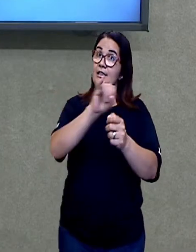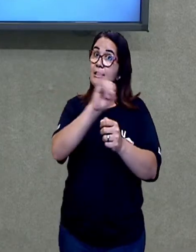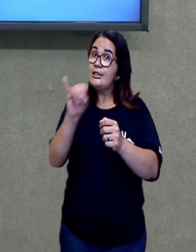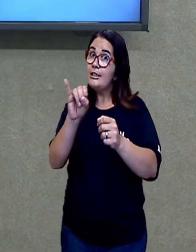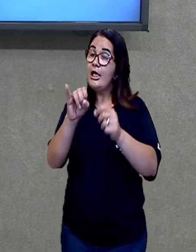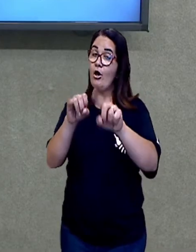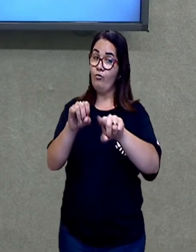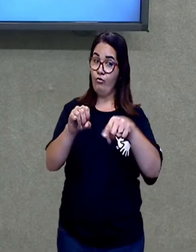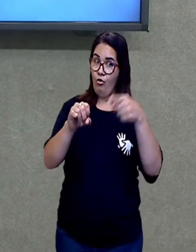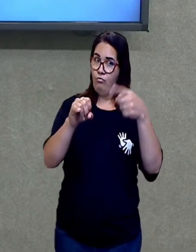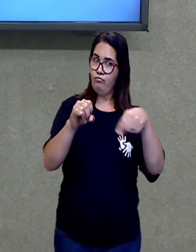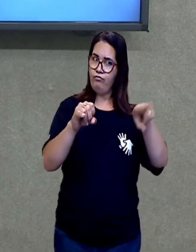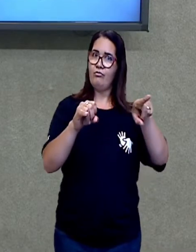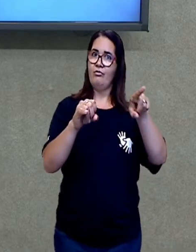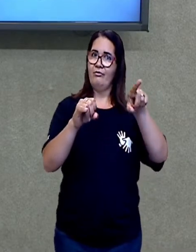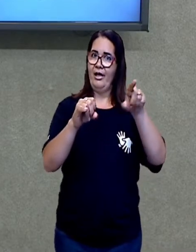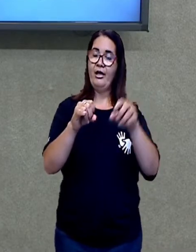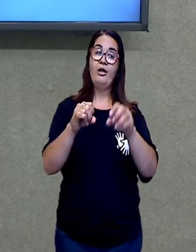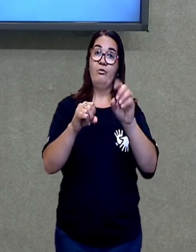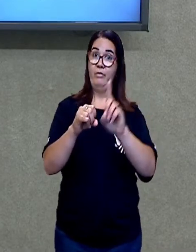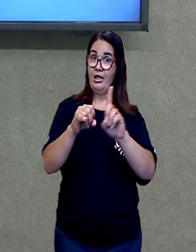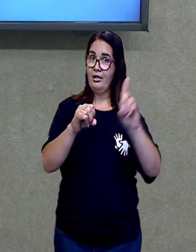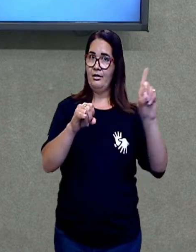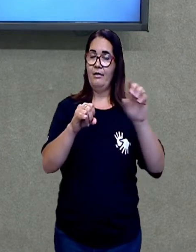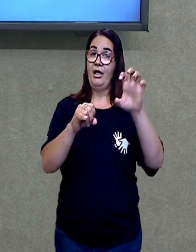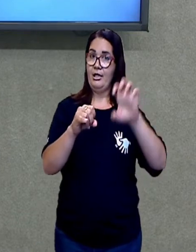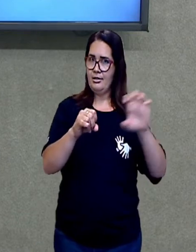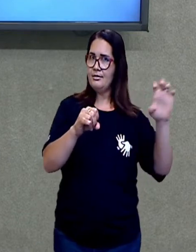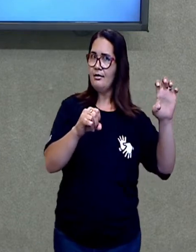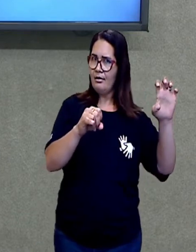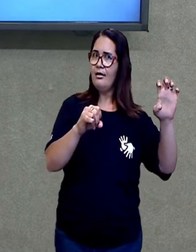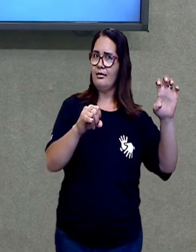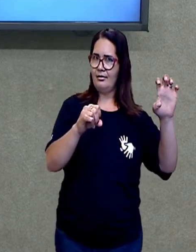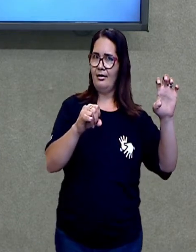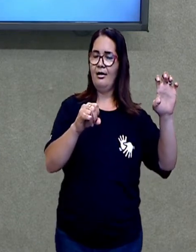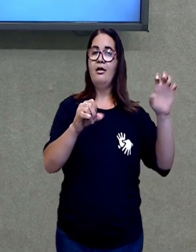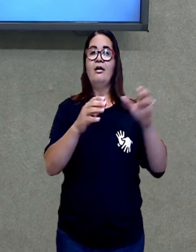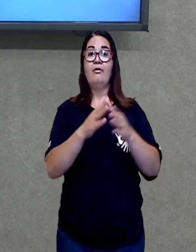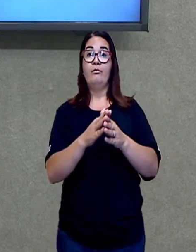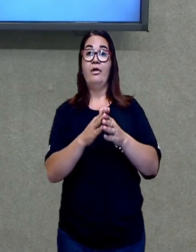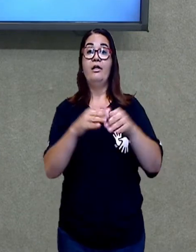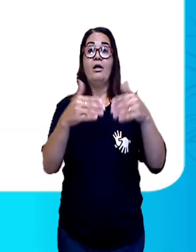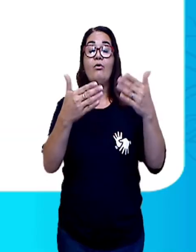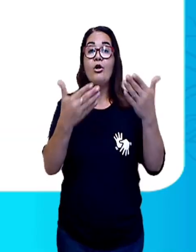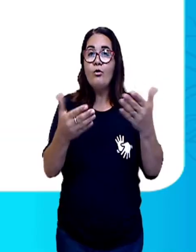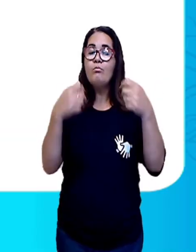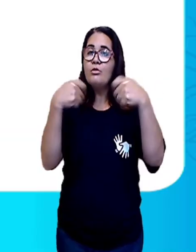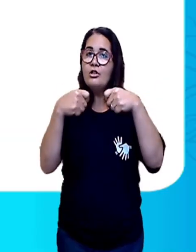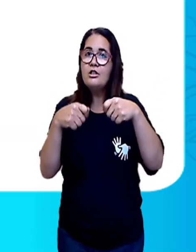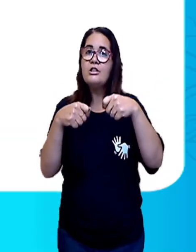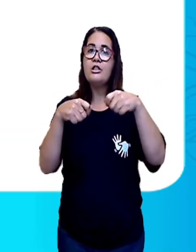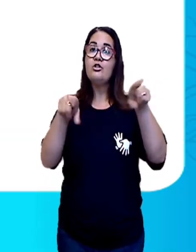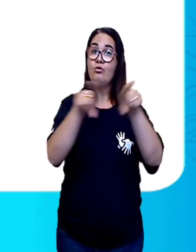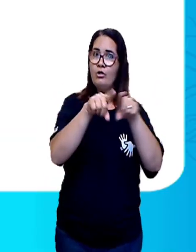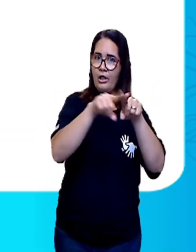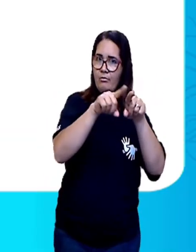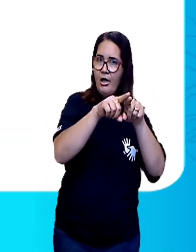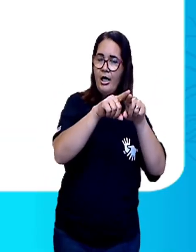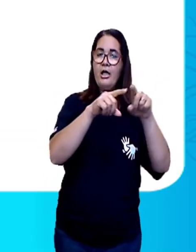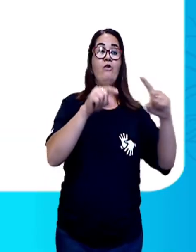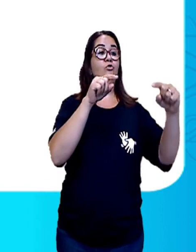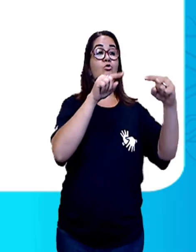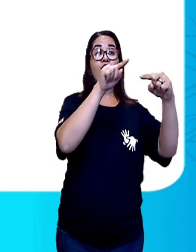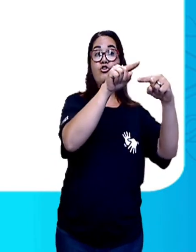eu vou dividir por 10. Se eu vou multiplicar para decalitro para hectolitro, eu também vou dividir